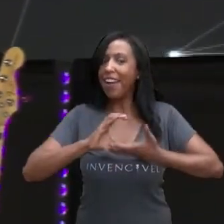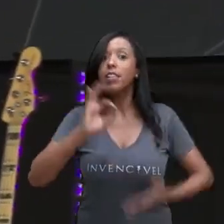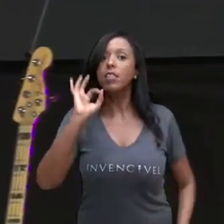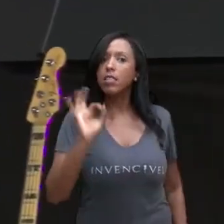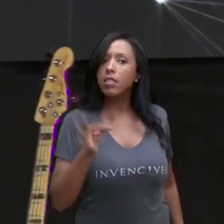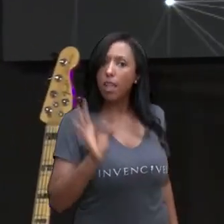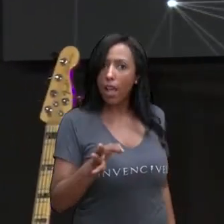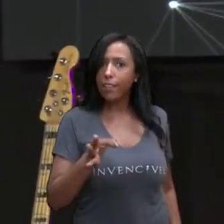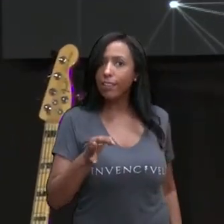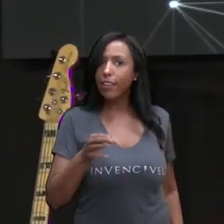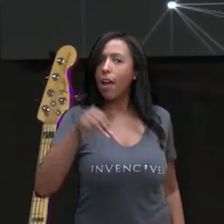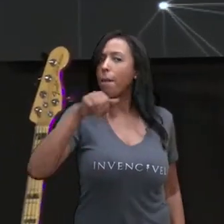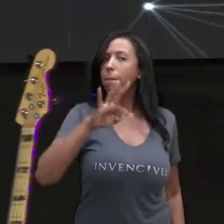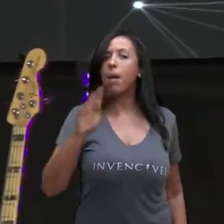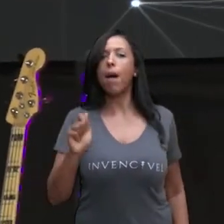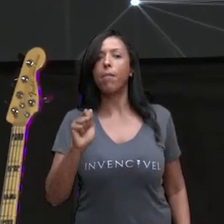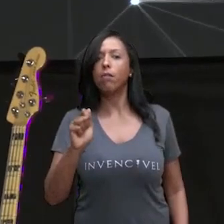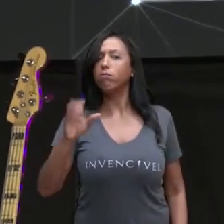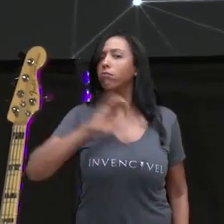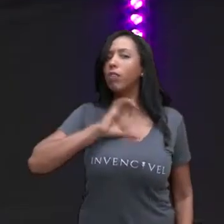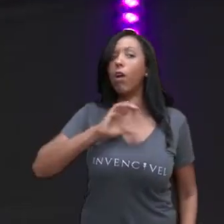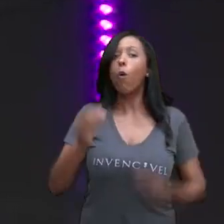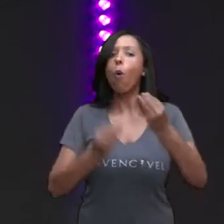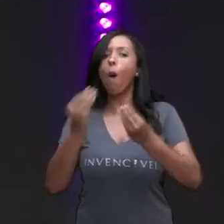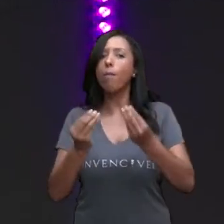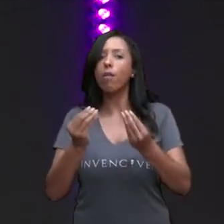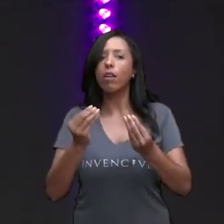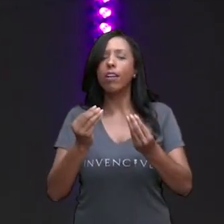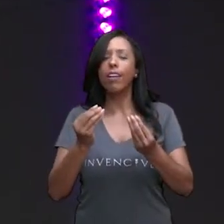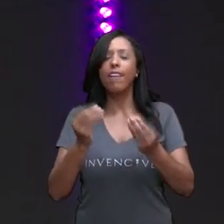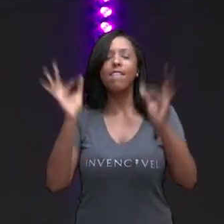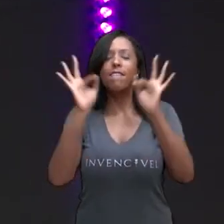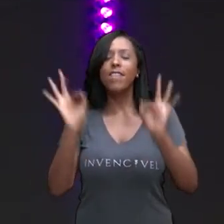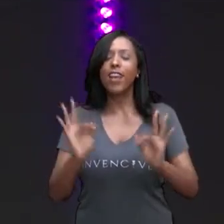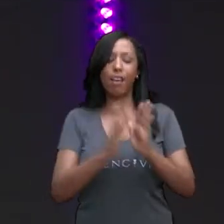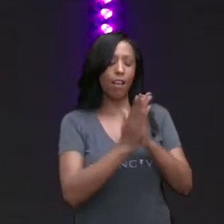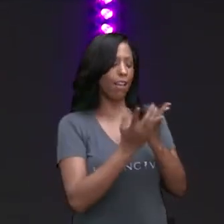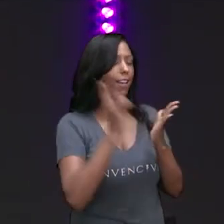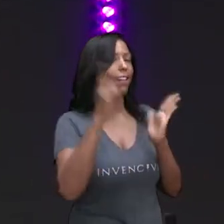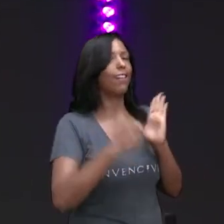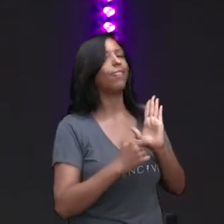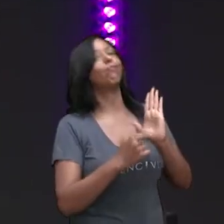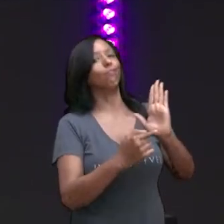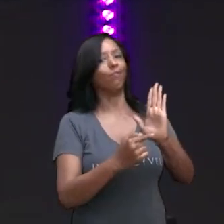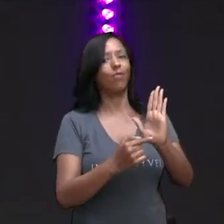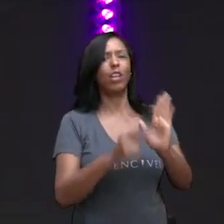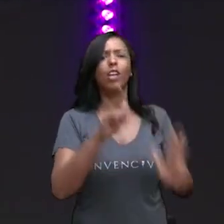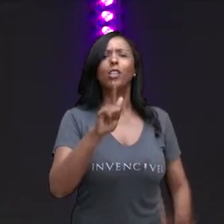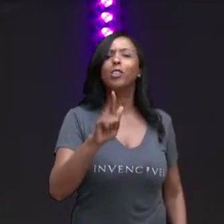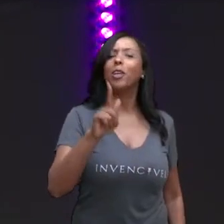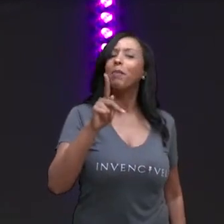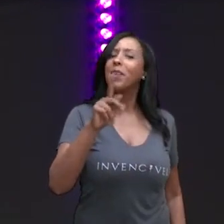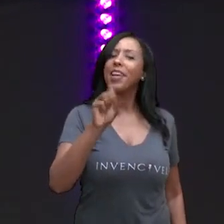o mapa do tesouro para a felicidade é a Bíblia, o GPS para a felicidade é